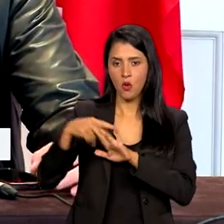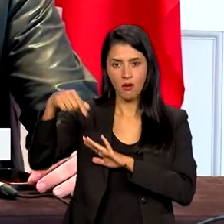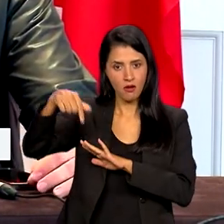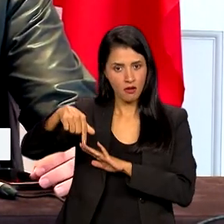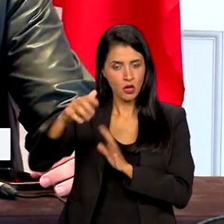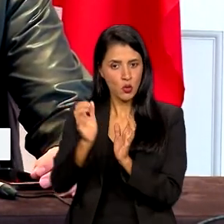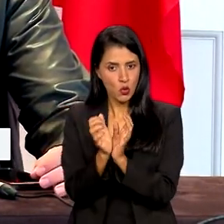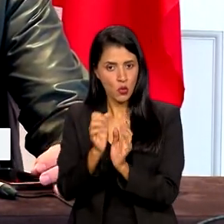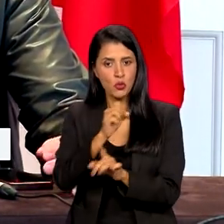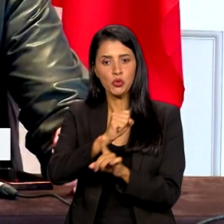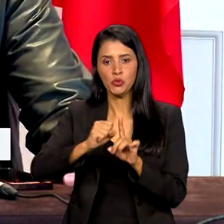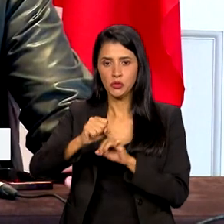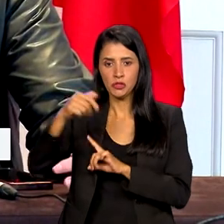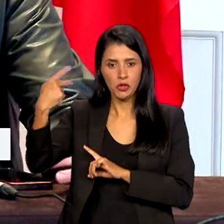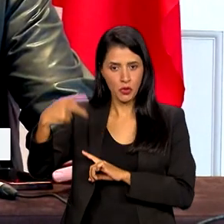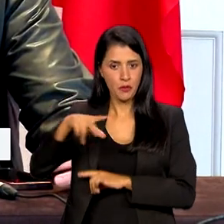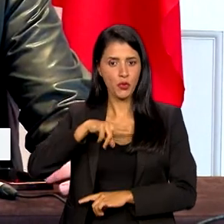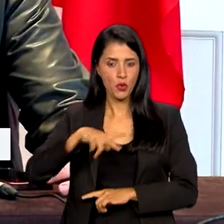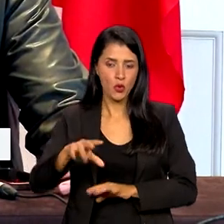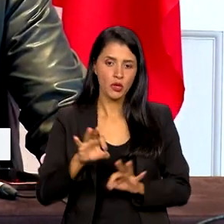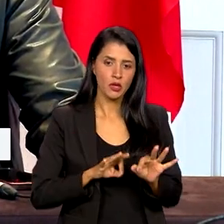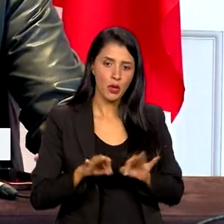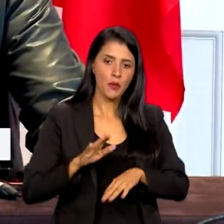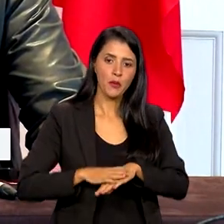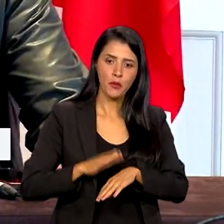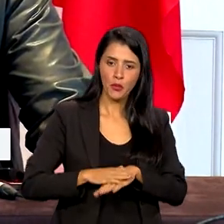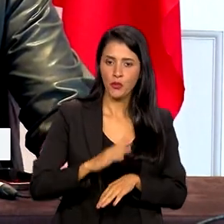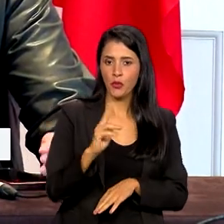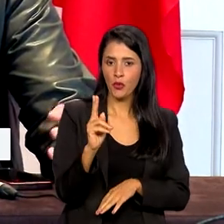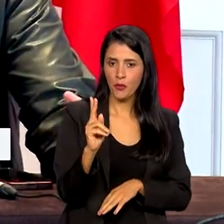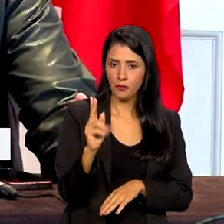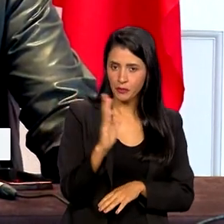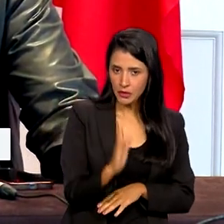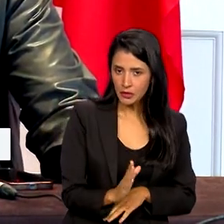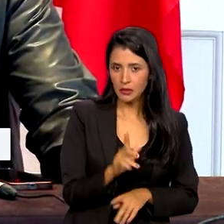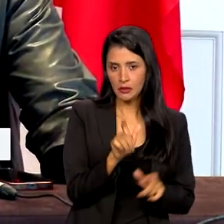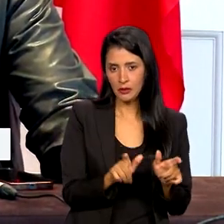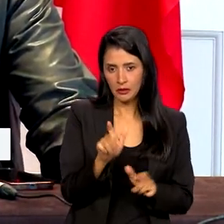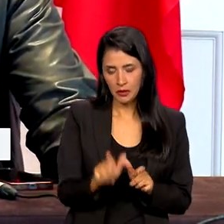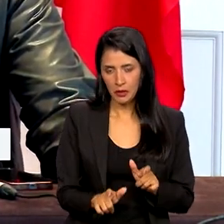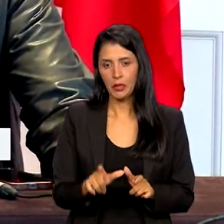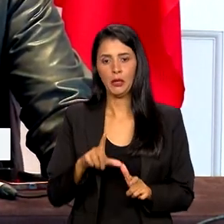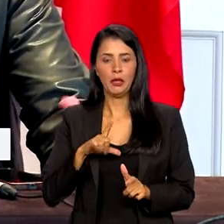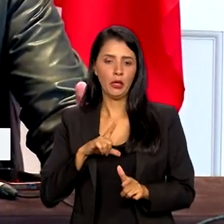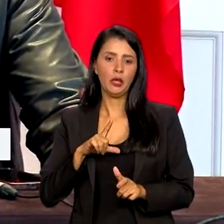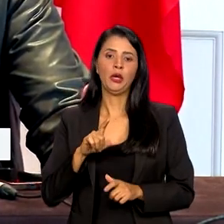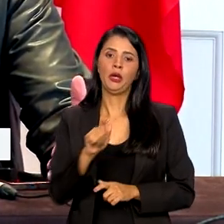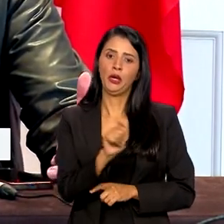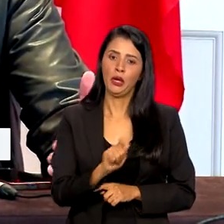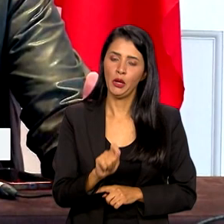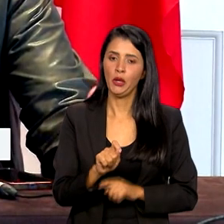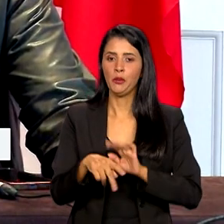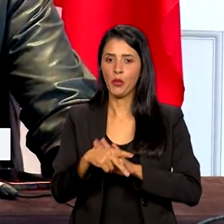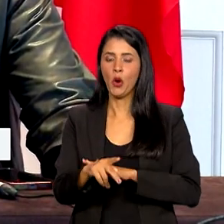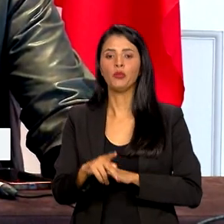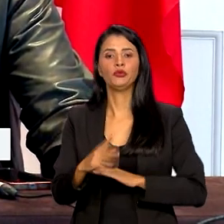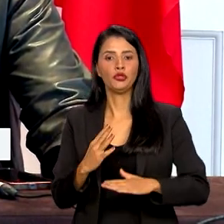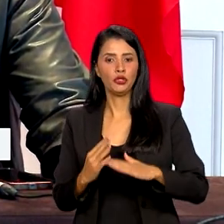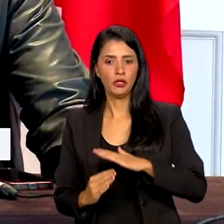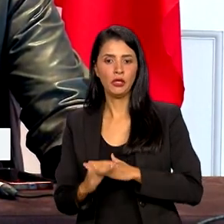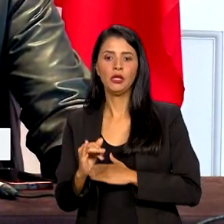Portugal, organizados por brasileiros e por brasileiras, né, entidades de imigrantes,